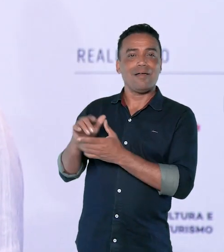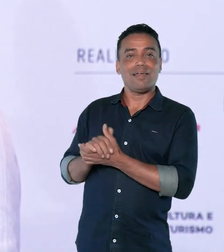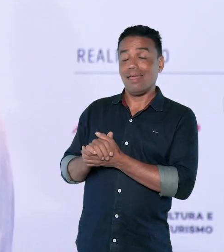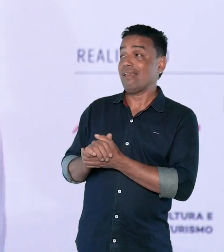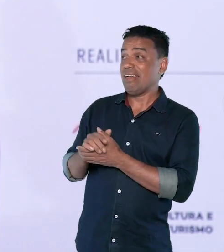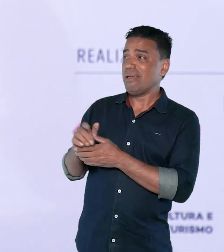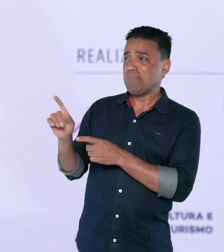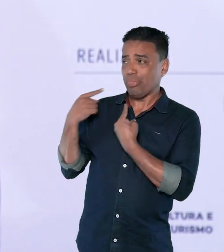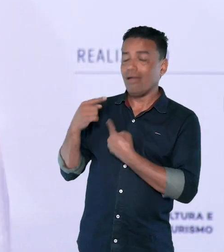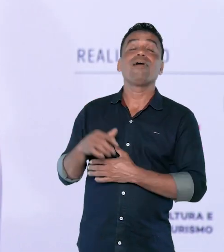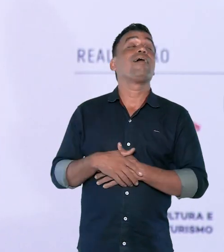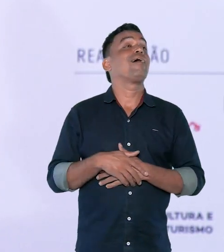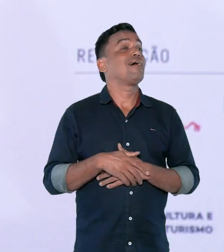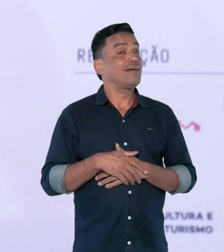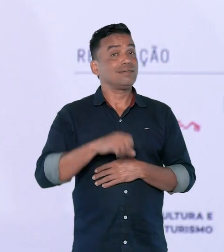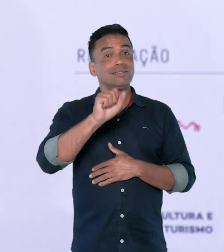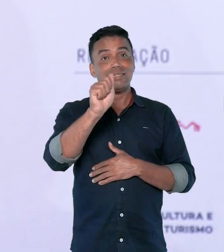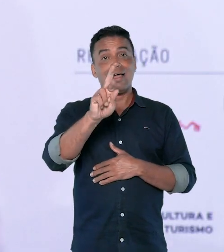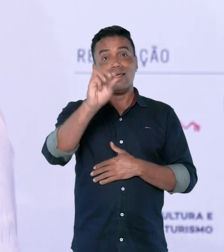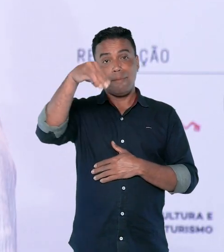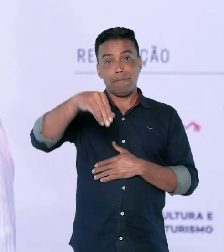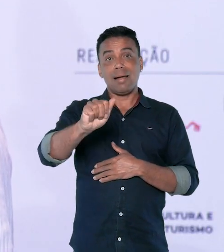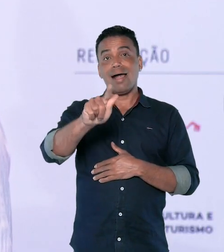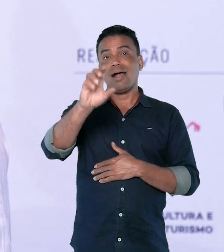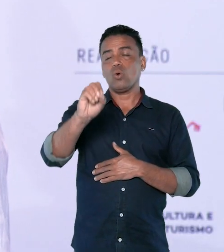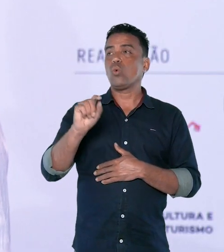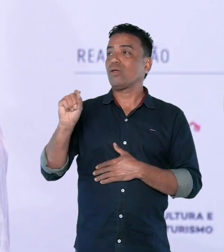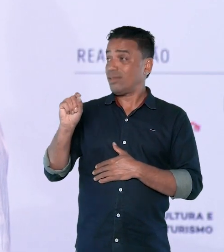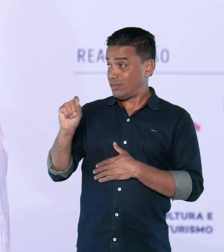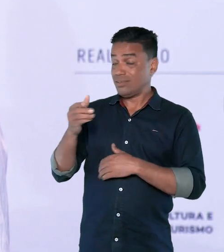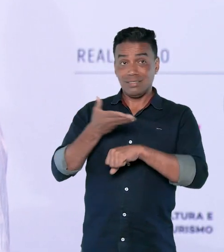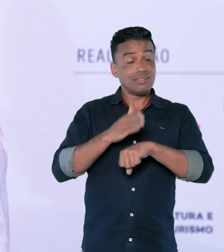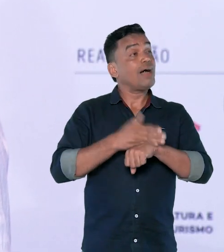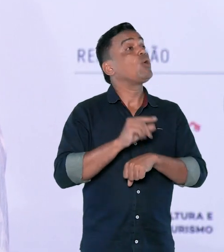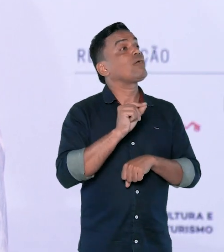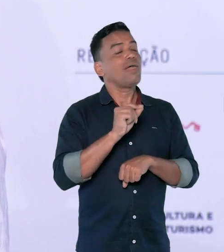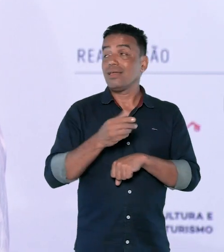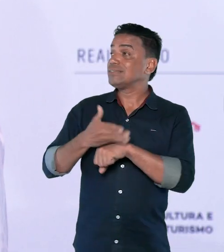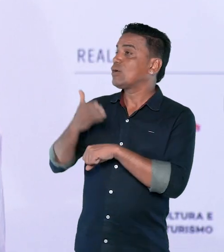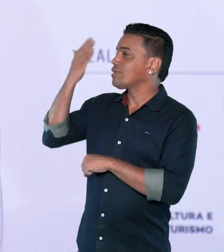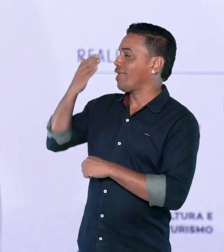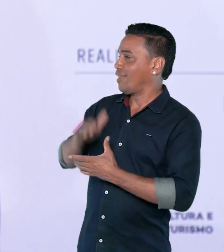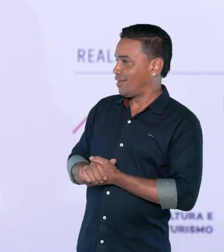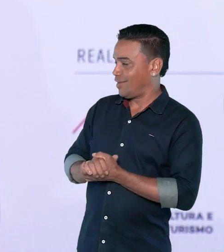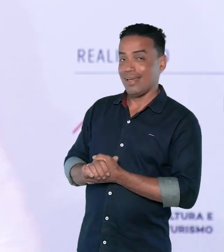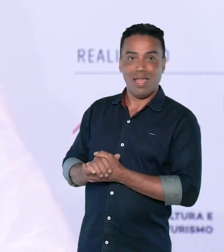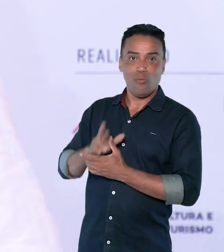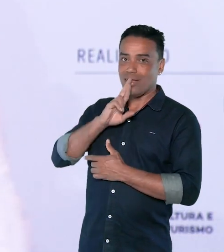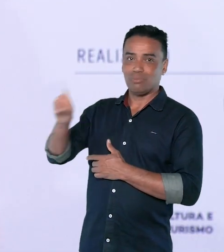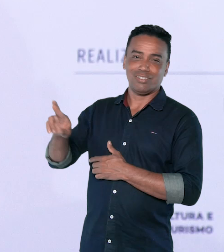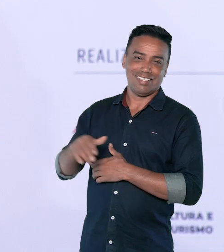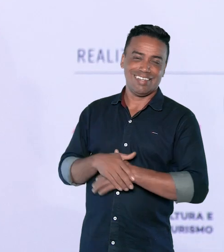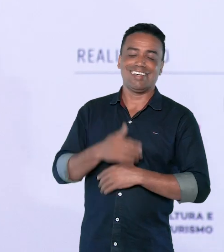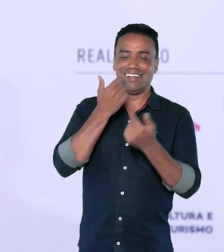meu pé e falei, gente, mas o que o Saramago tem a ver com isso? Ele perguntou, você vai escrever um ensaio sobre o quê? E eu respondi, sobre a cegueira.